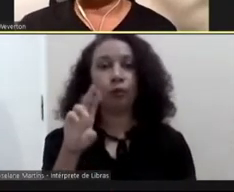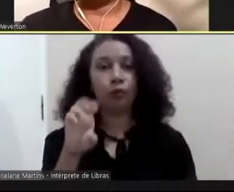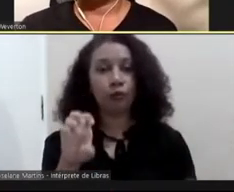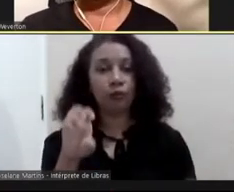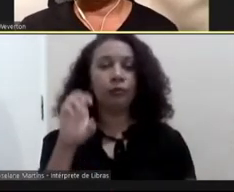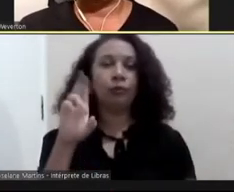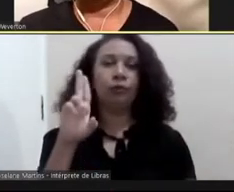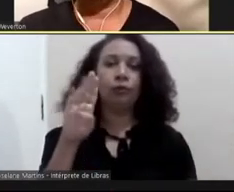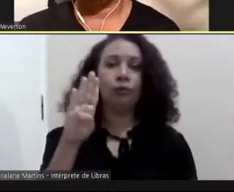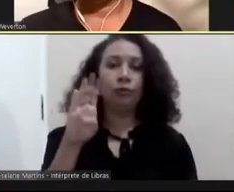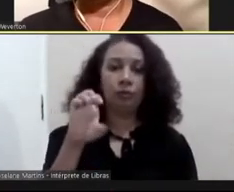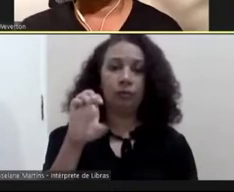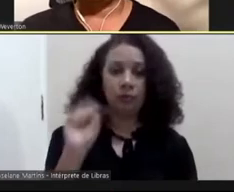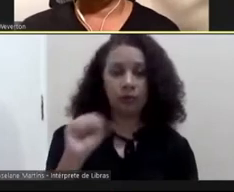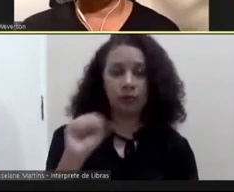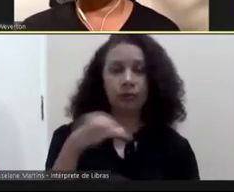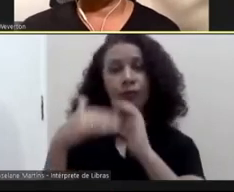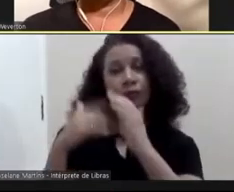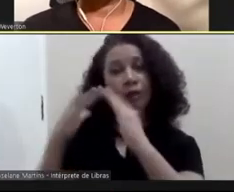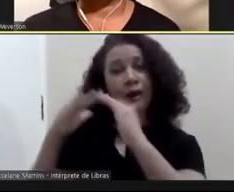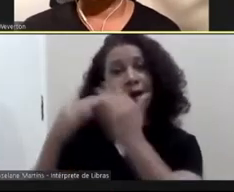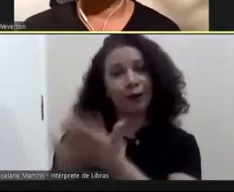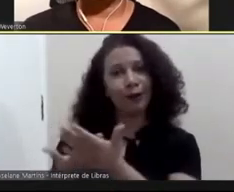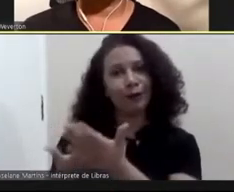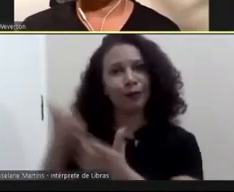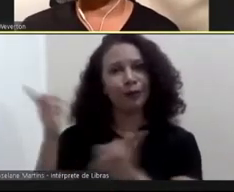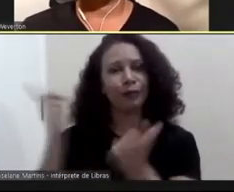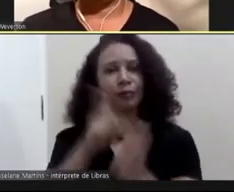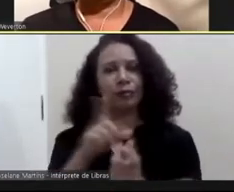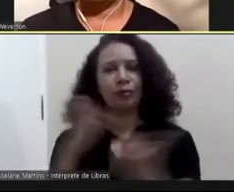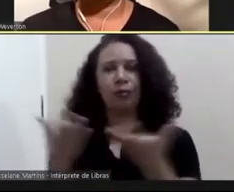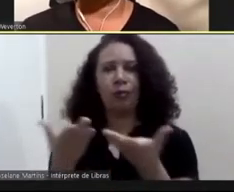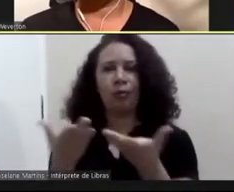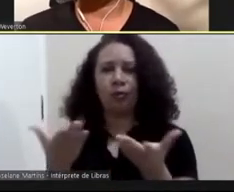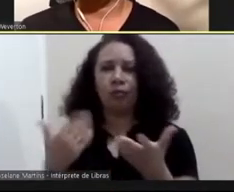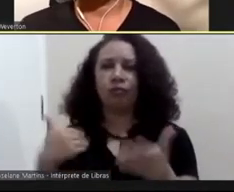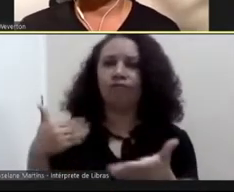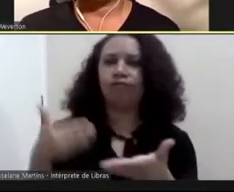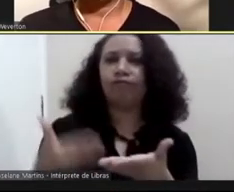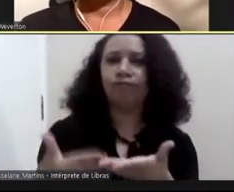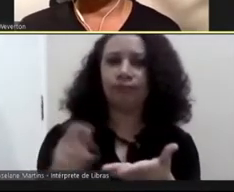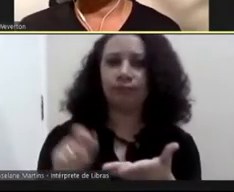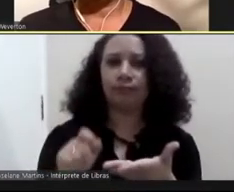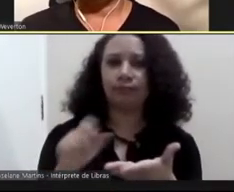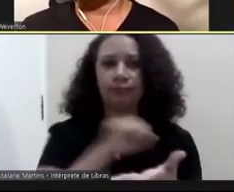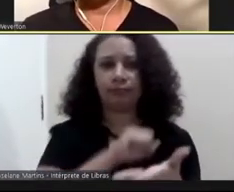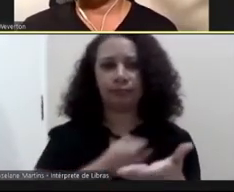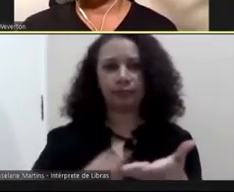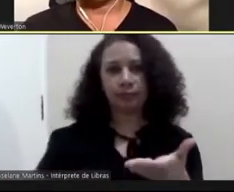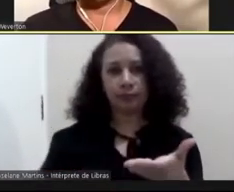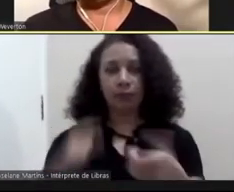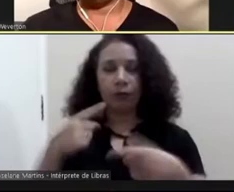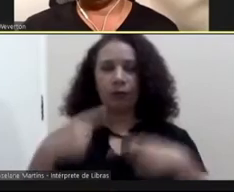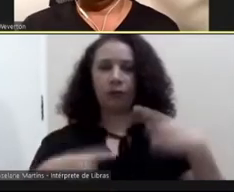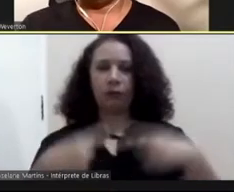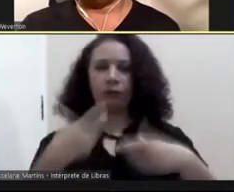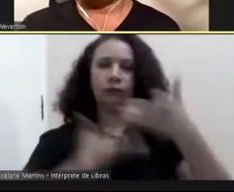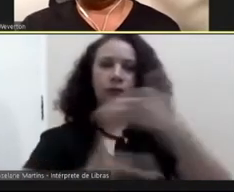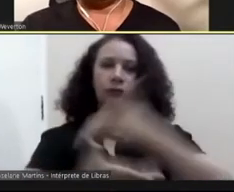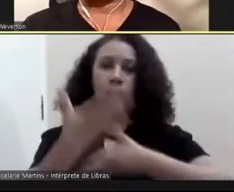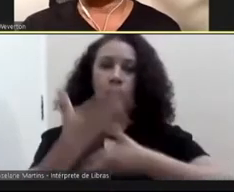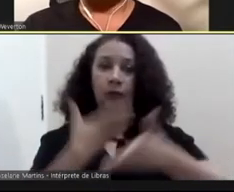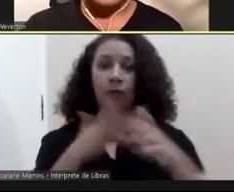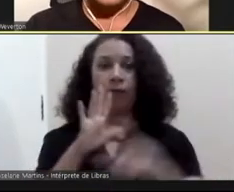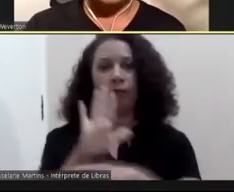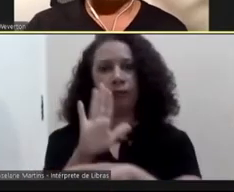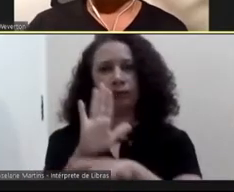deu toda essa condição de hoje estar aqui dentro do Congresso, dialogando, construindo relações e tentando ajudar o máximo possível o Maranhão. Então, eu